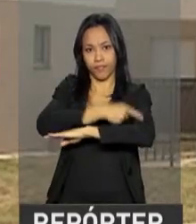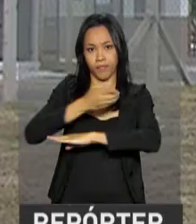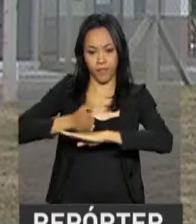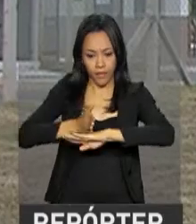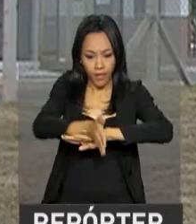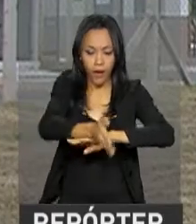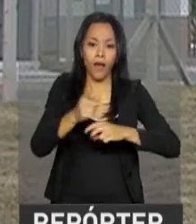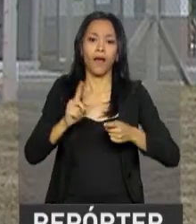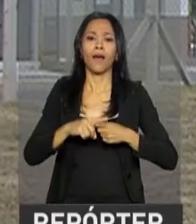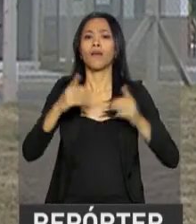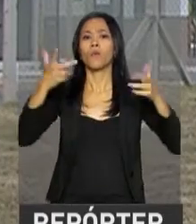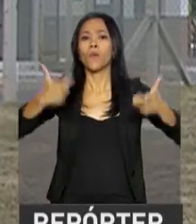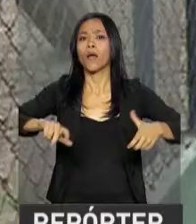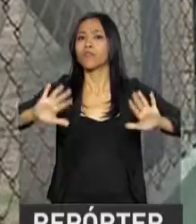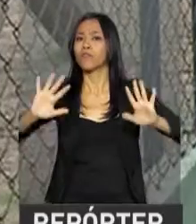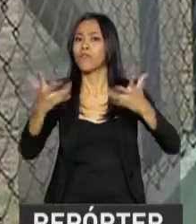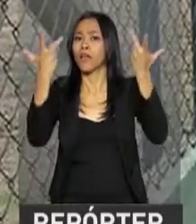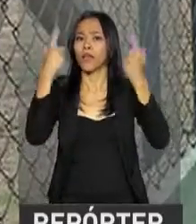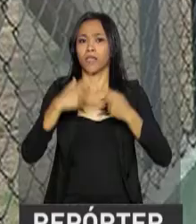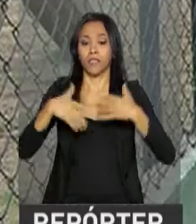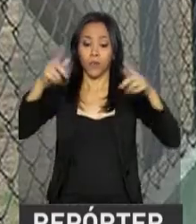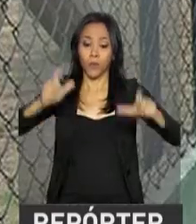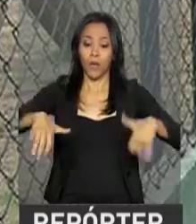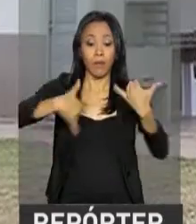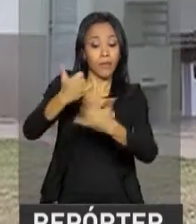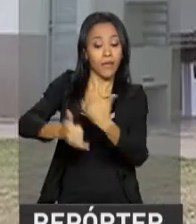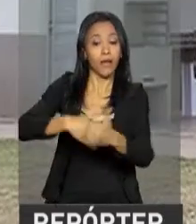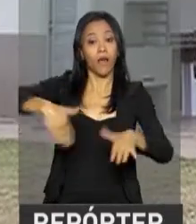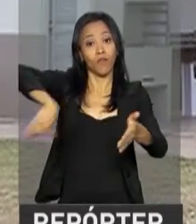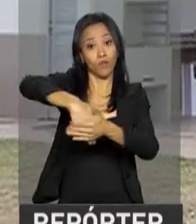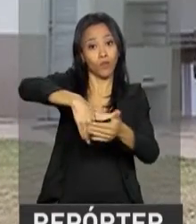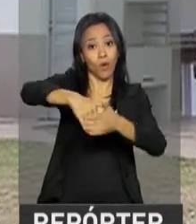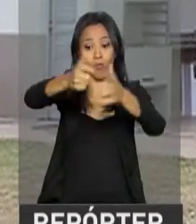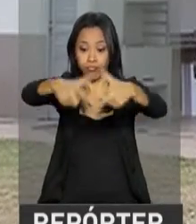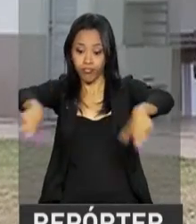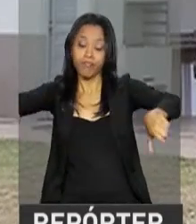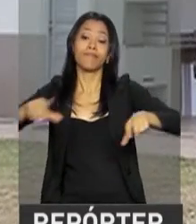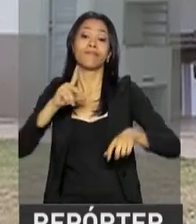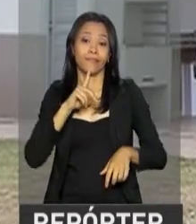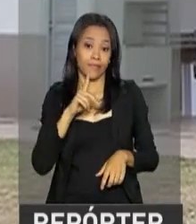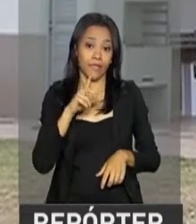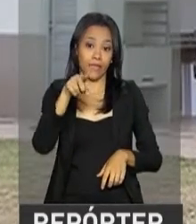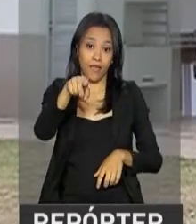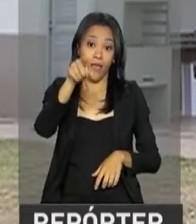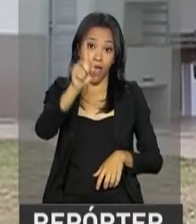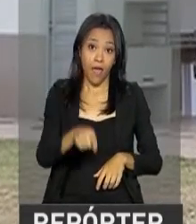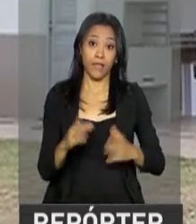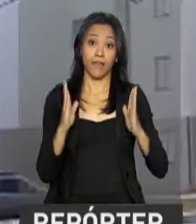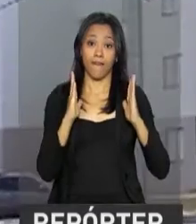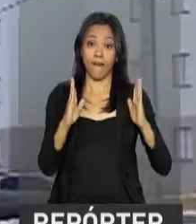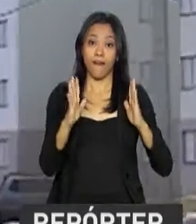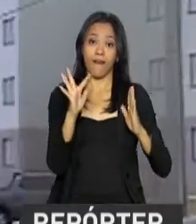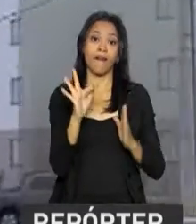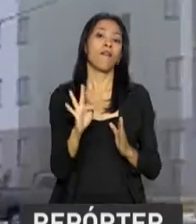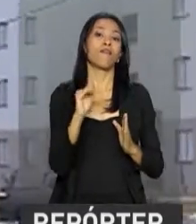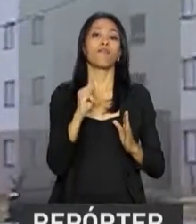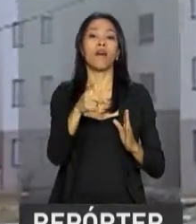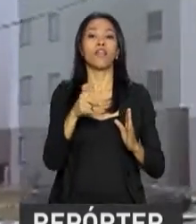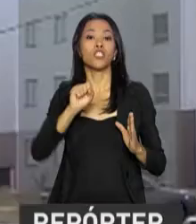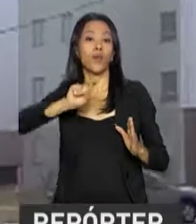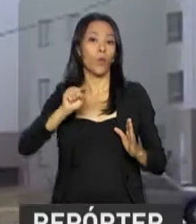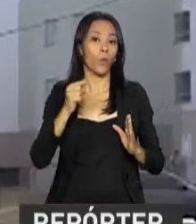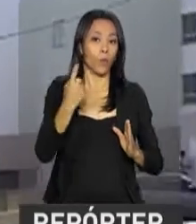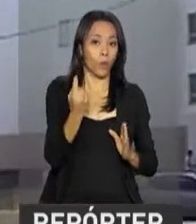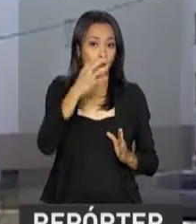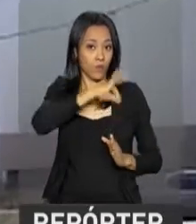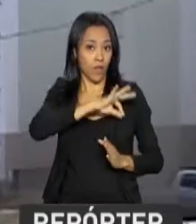festas parquinho para as crianças e até campo de futebol o residencial está na faixa 1 do minha casa minha vida para famílias com renda total